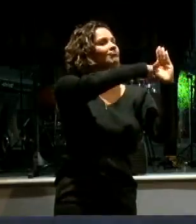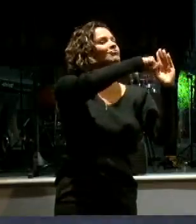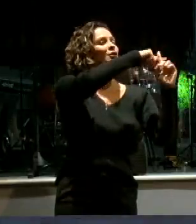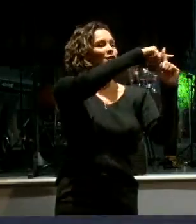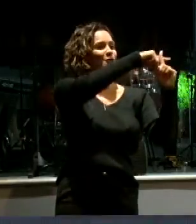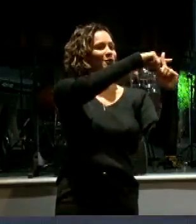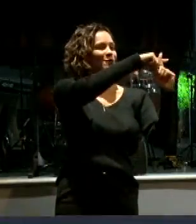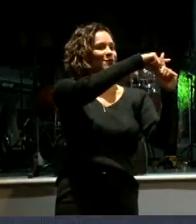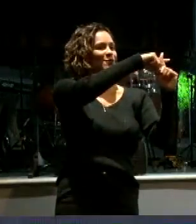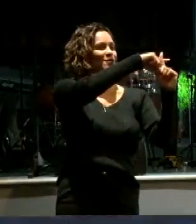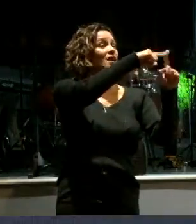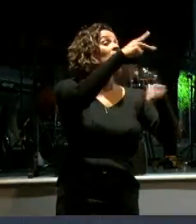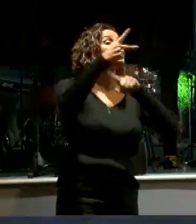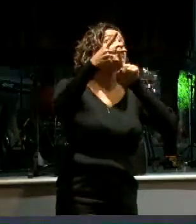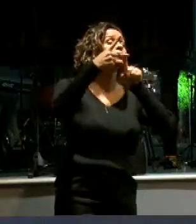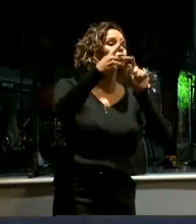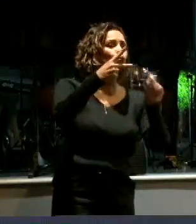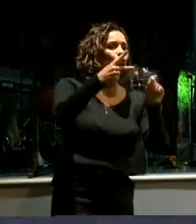cura.